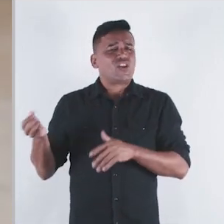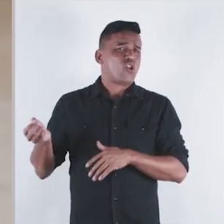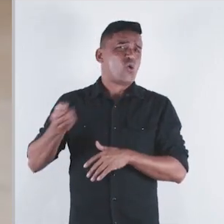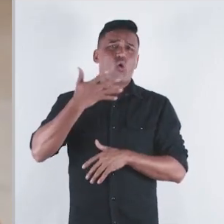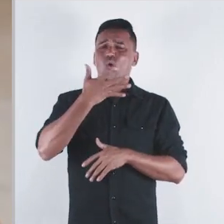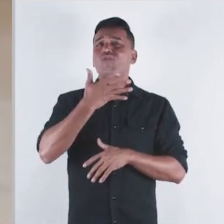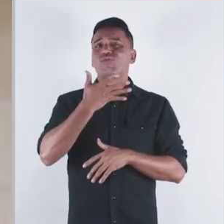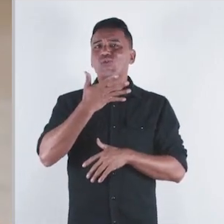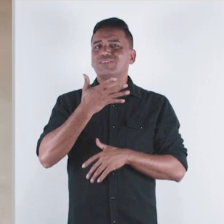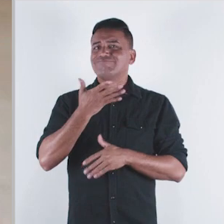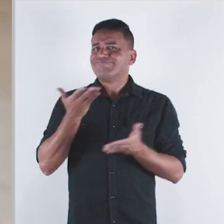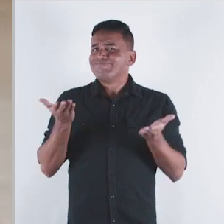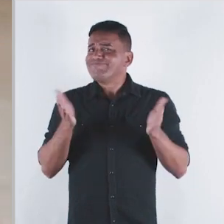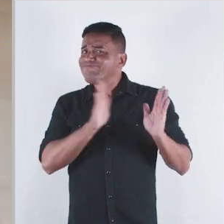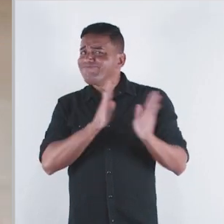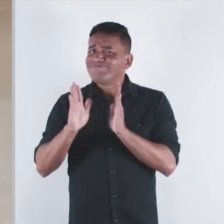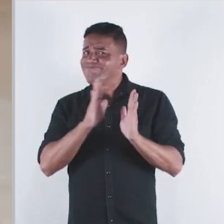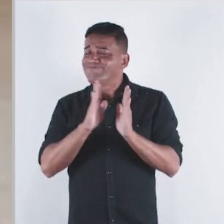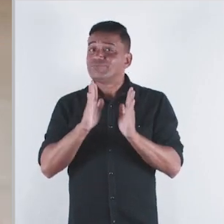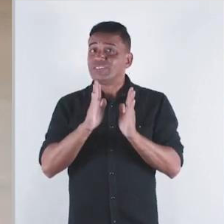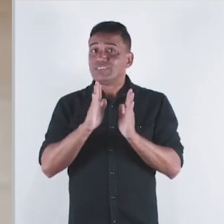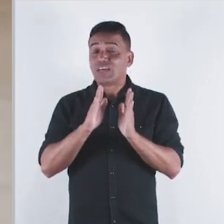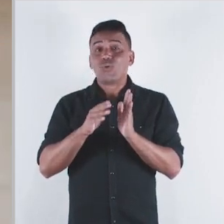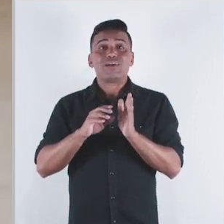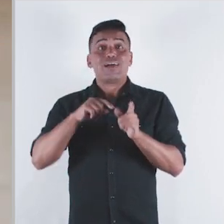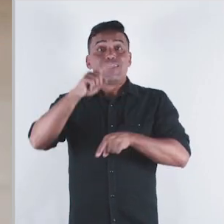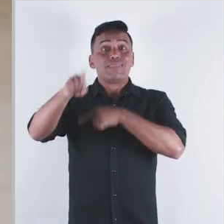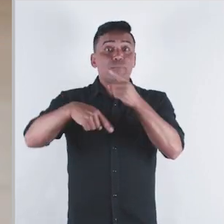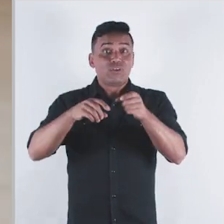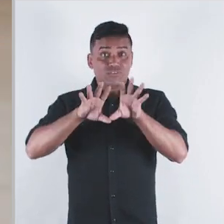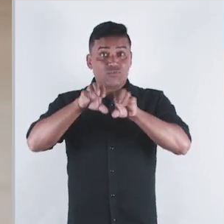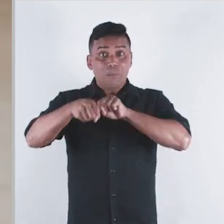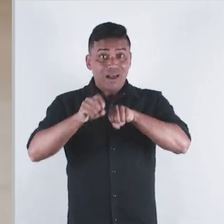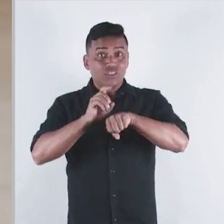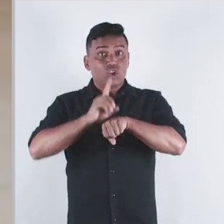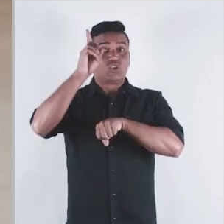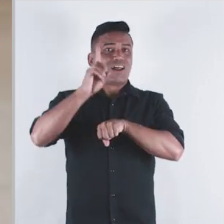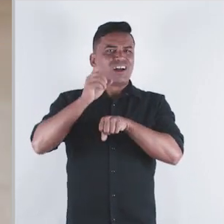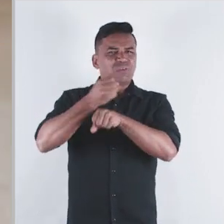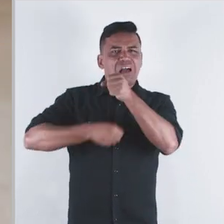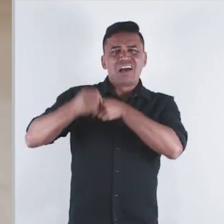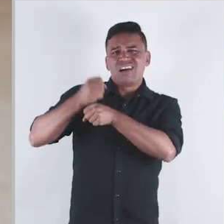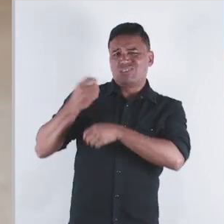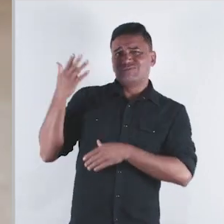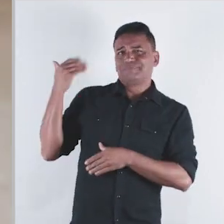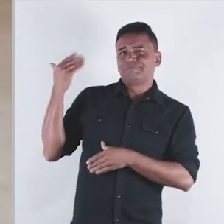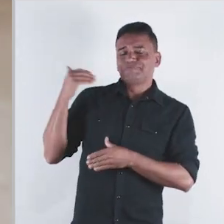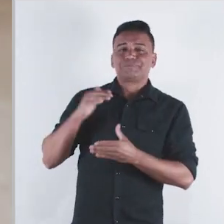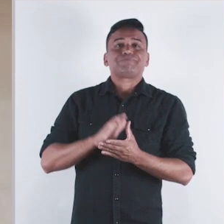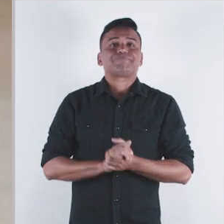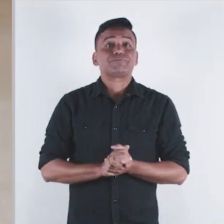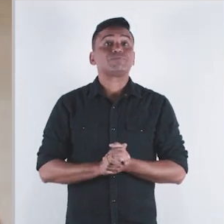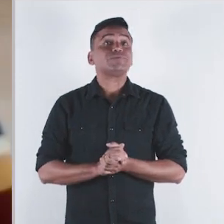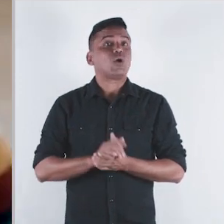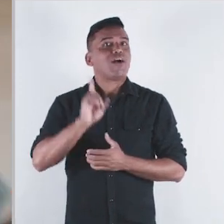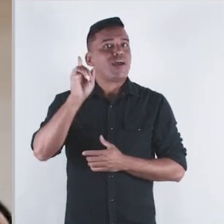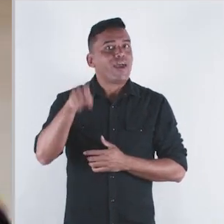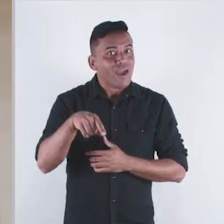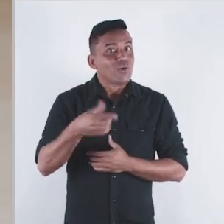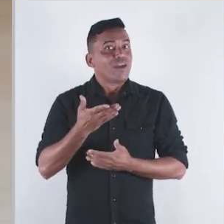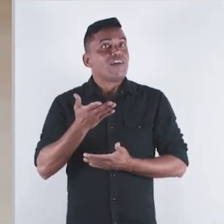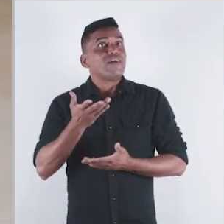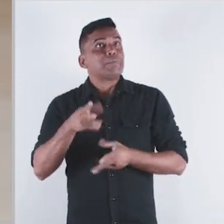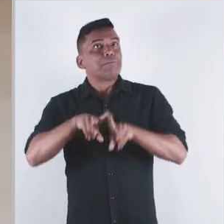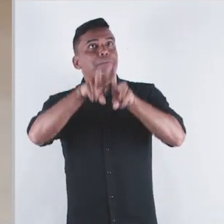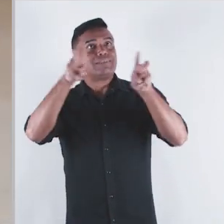né? Quando eu vou fazer então um pós-doutorado, há alguns anos atrás. E é então que me vem esse tema de